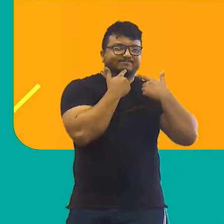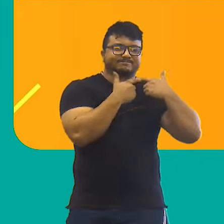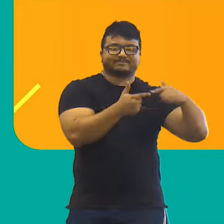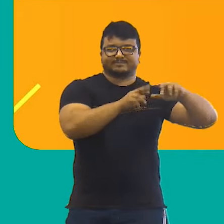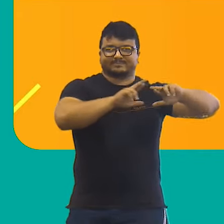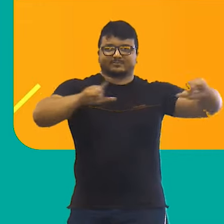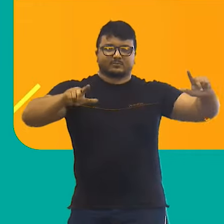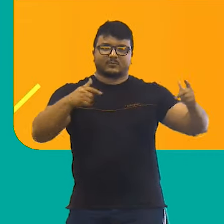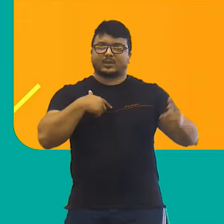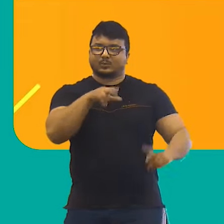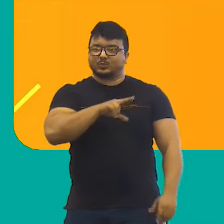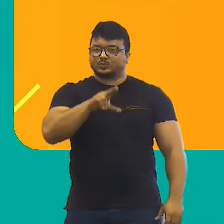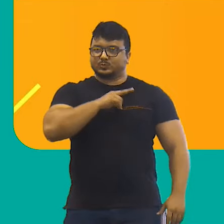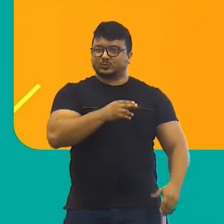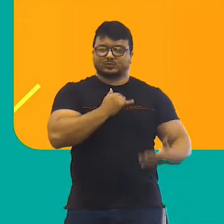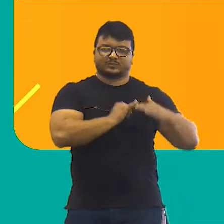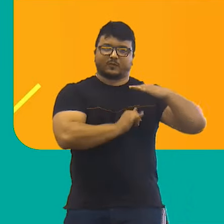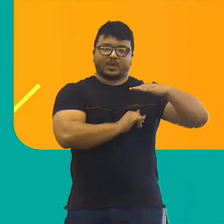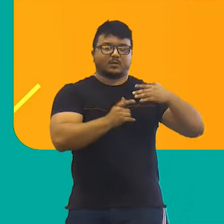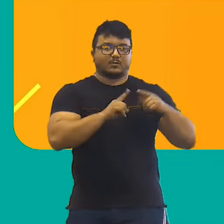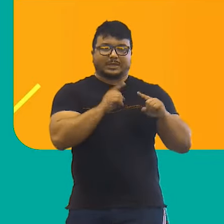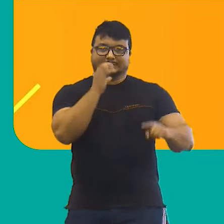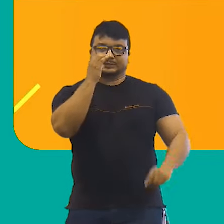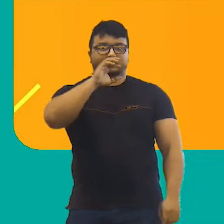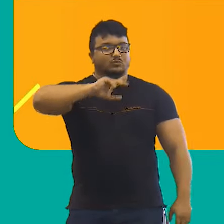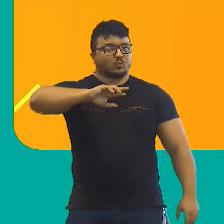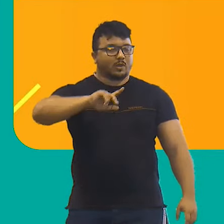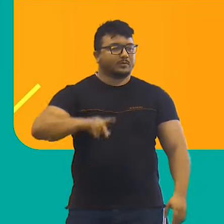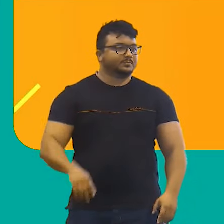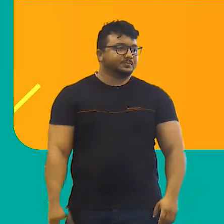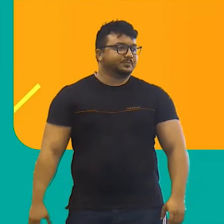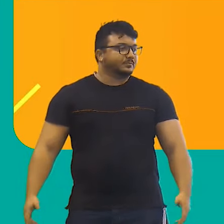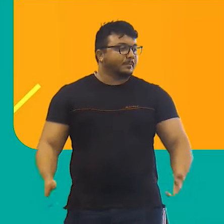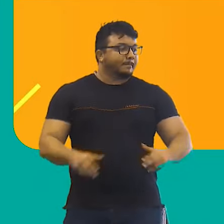como é que eu posso dizer? Usual, mas não científica.